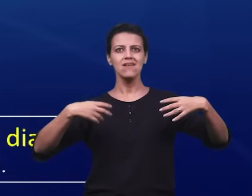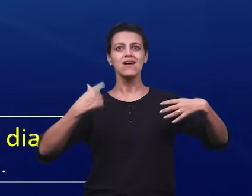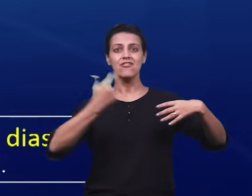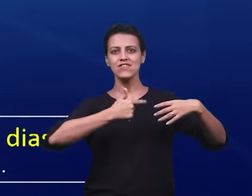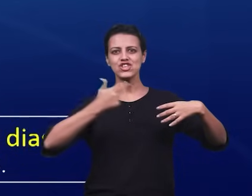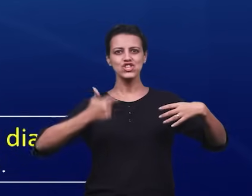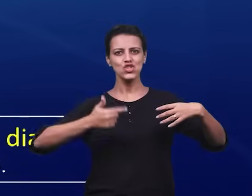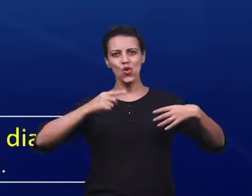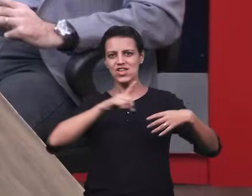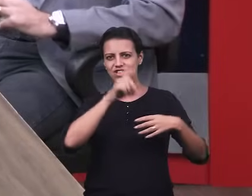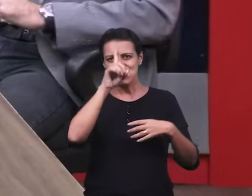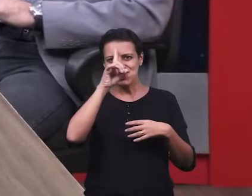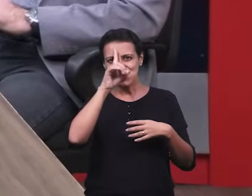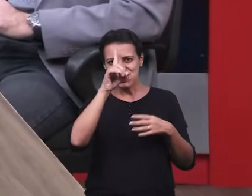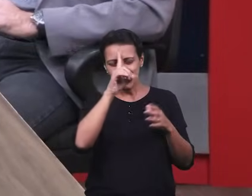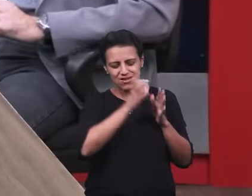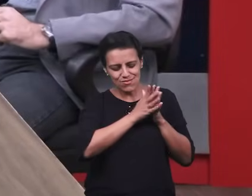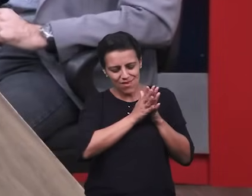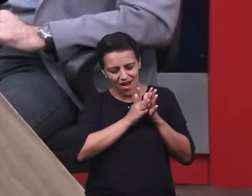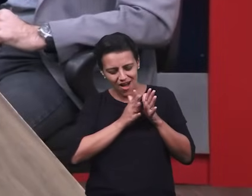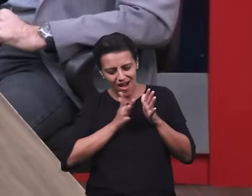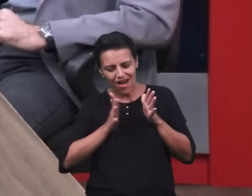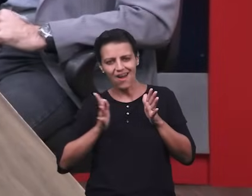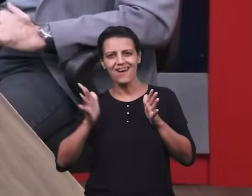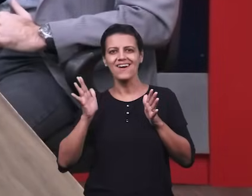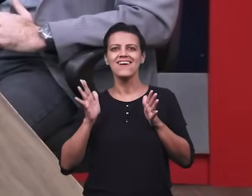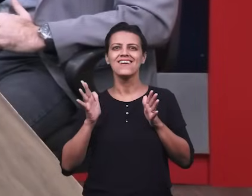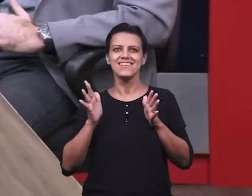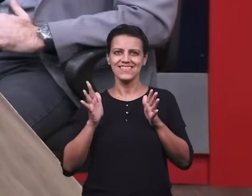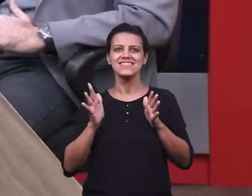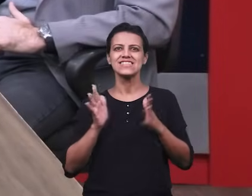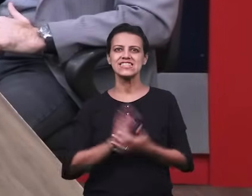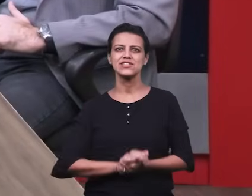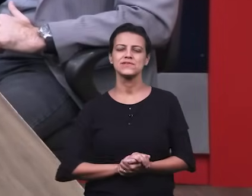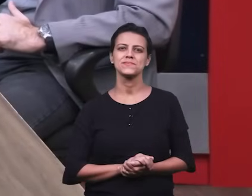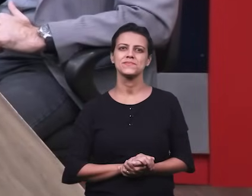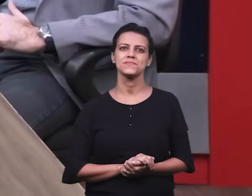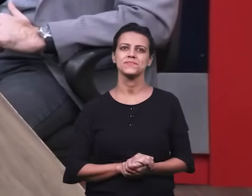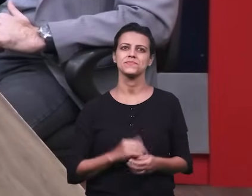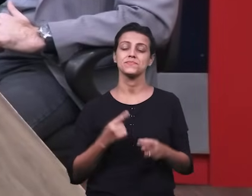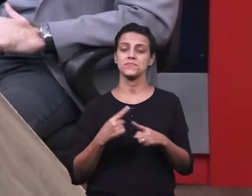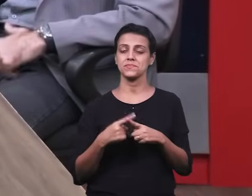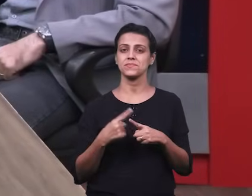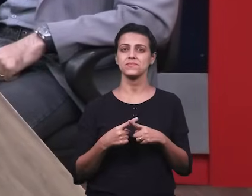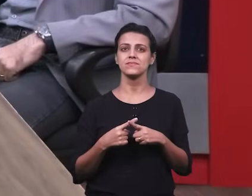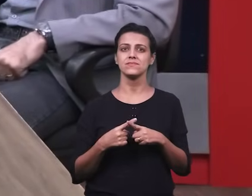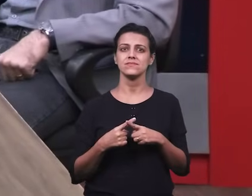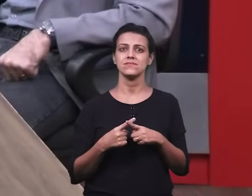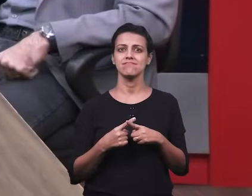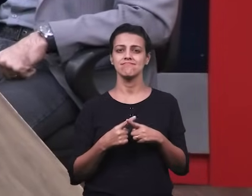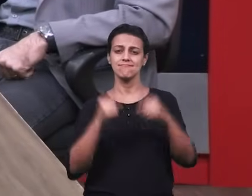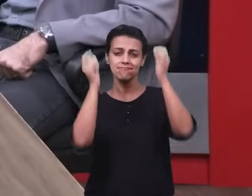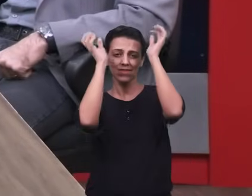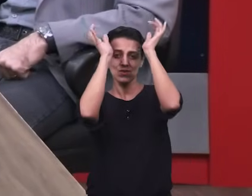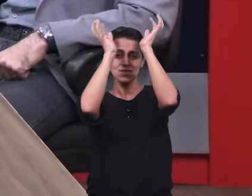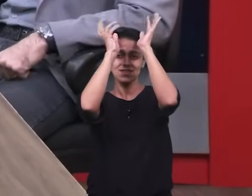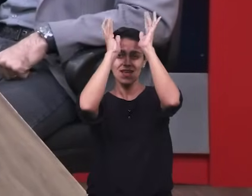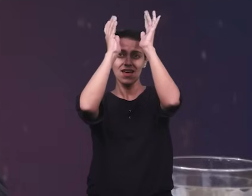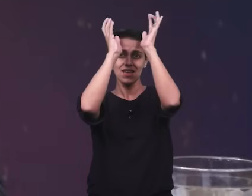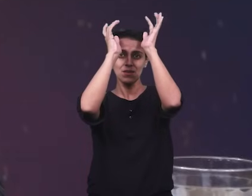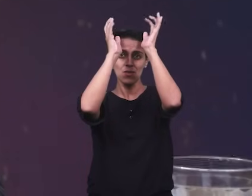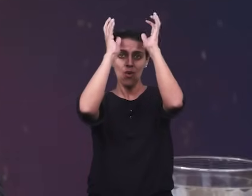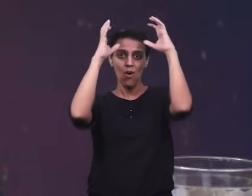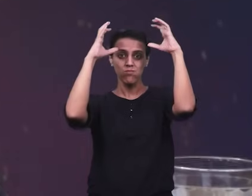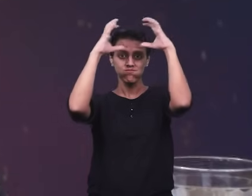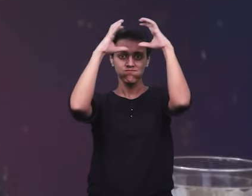induzir a todos os outros tecidos, inclusive os órgãos dos sentidos. Por quê? O cérebro tem o comando,